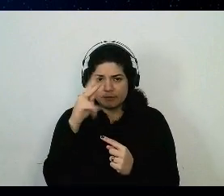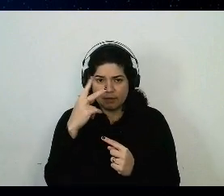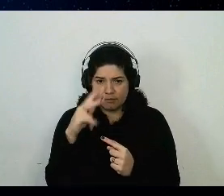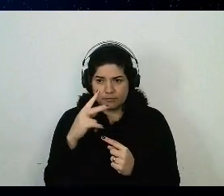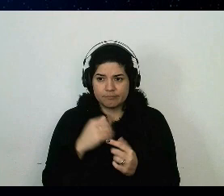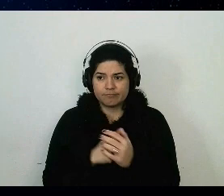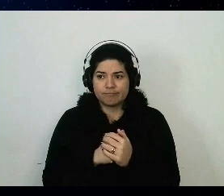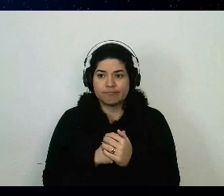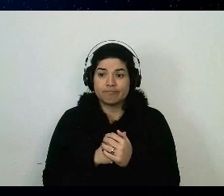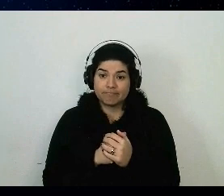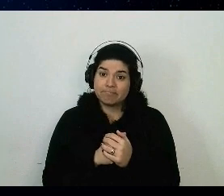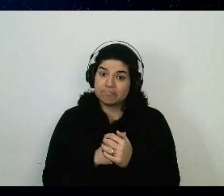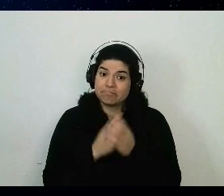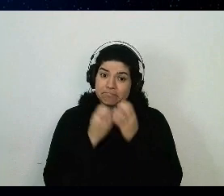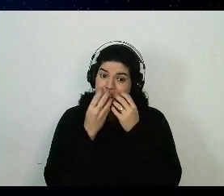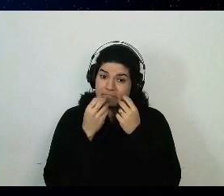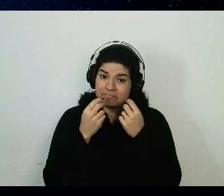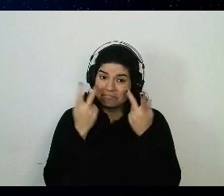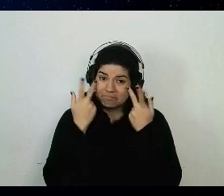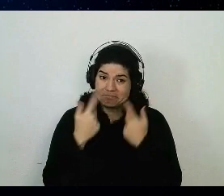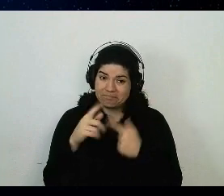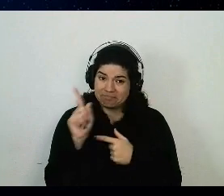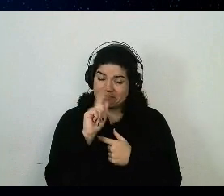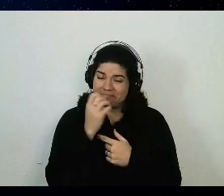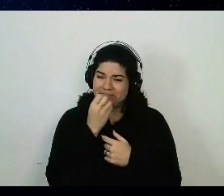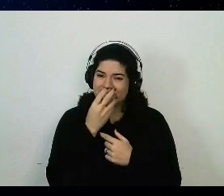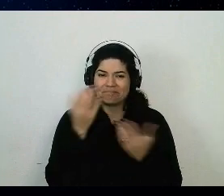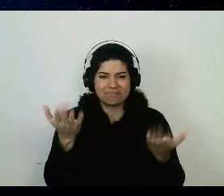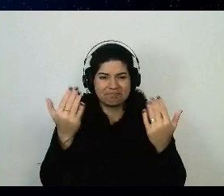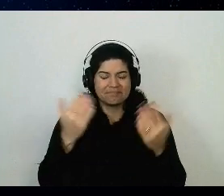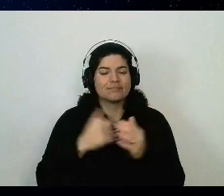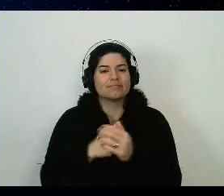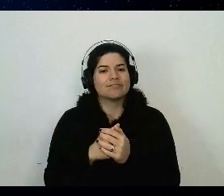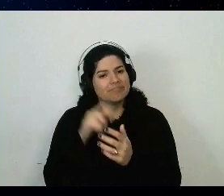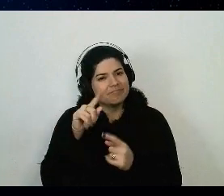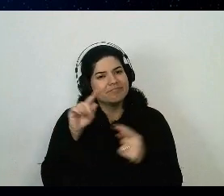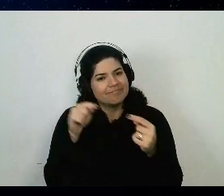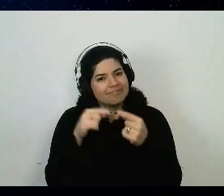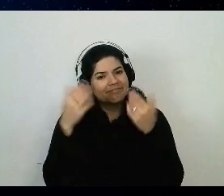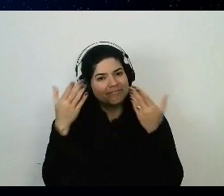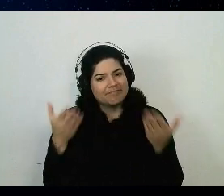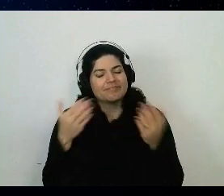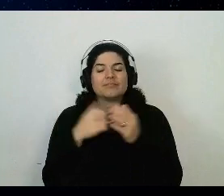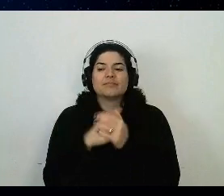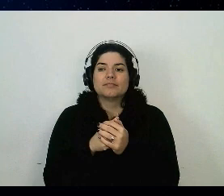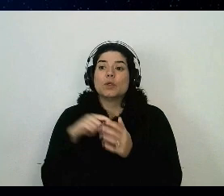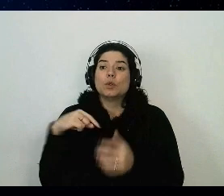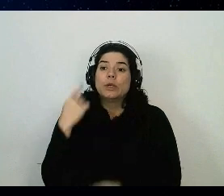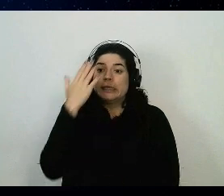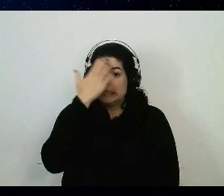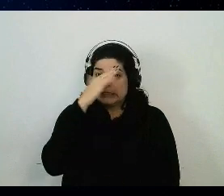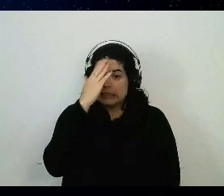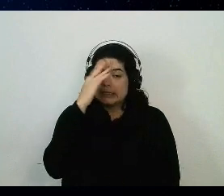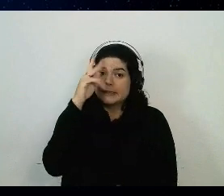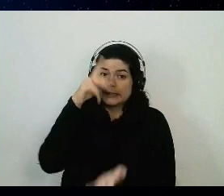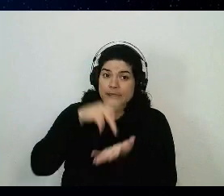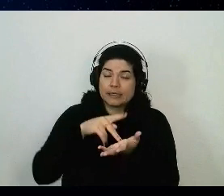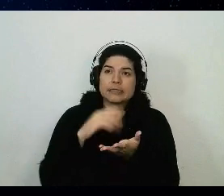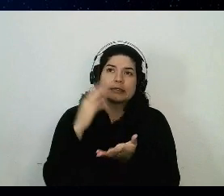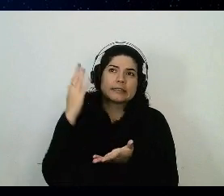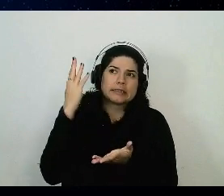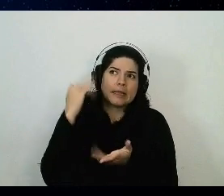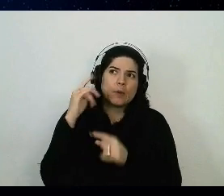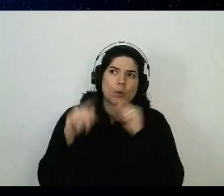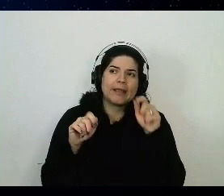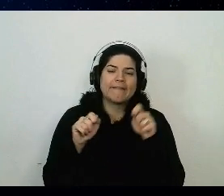Boa. Sem timidez, galera, bora lá? É muito sobre isso. Né? Nós entendermos, normalmente nós sabemos o que nós